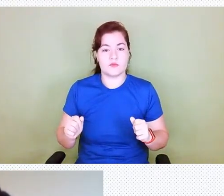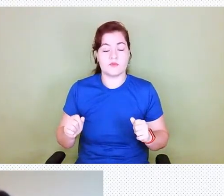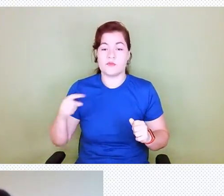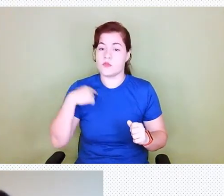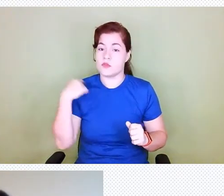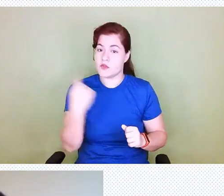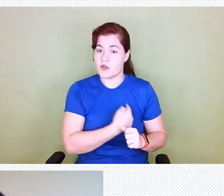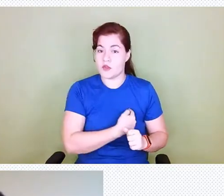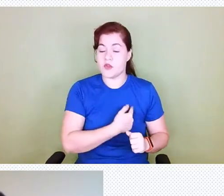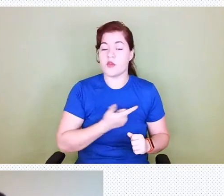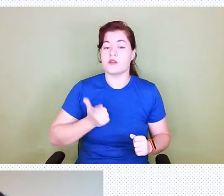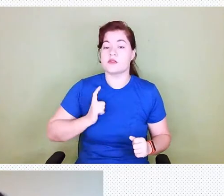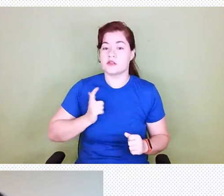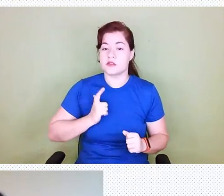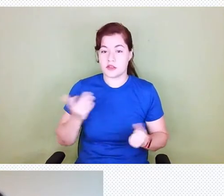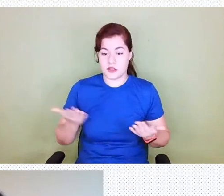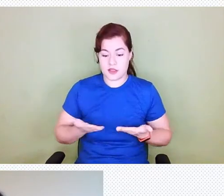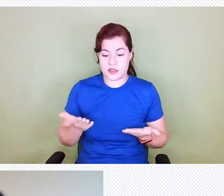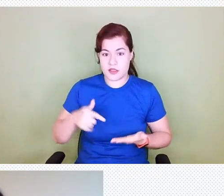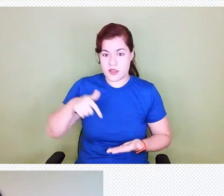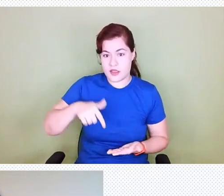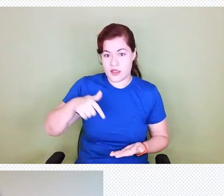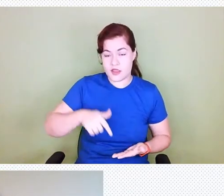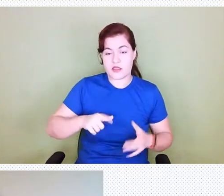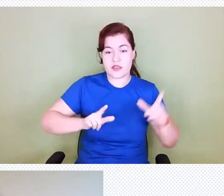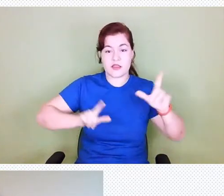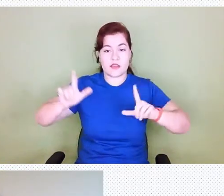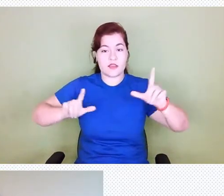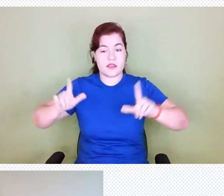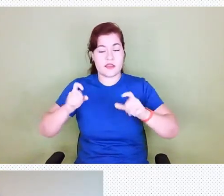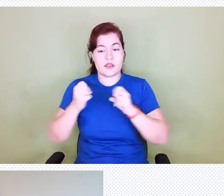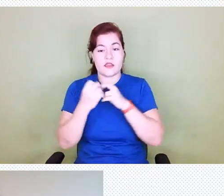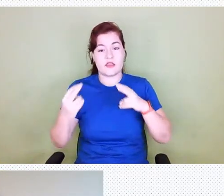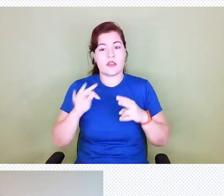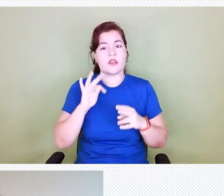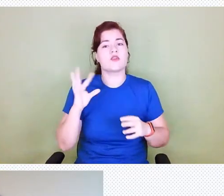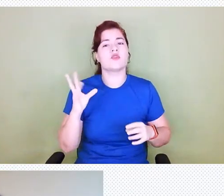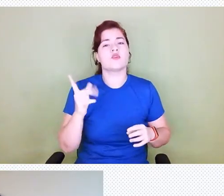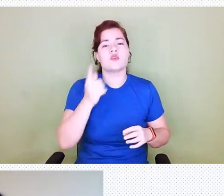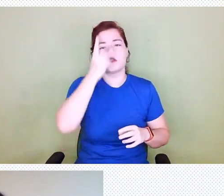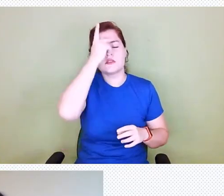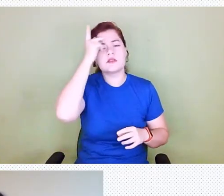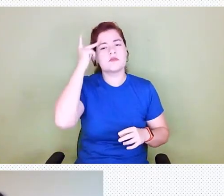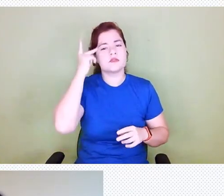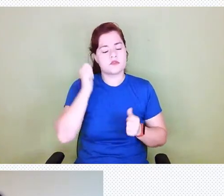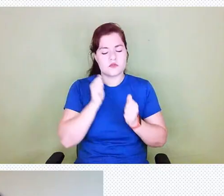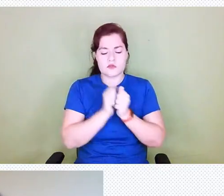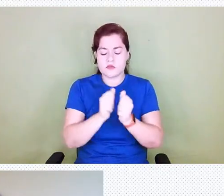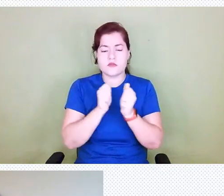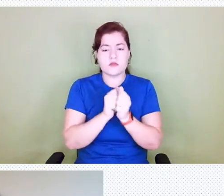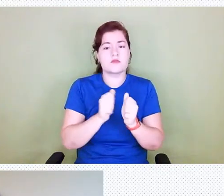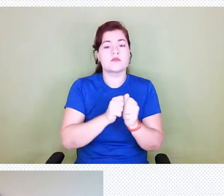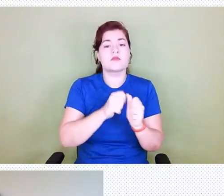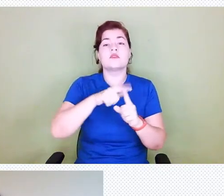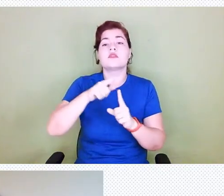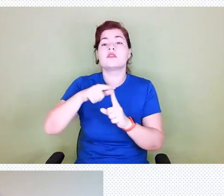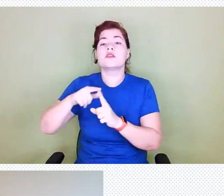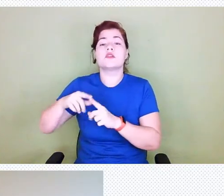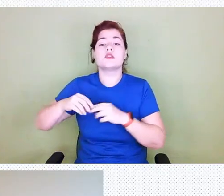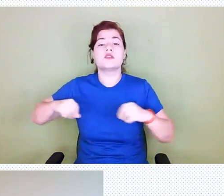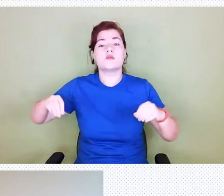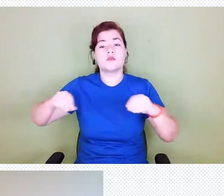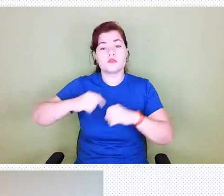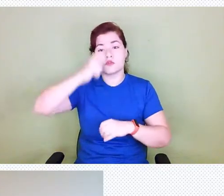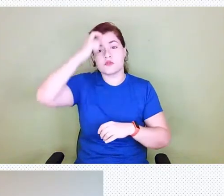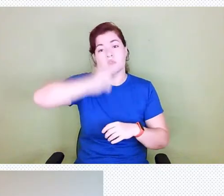com a palavra aqui nessa tela virtual e todos que estão acompanhando, que tipo de solos nós